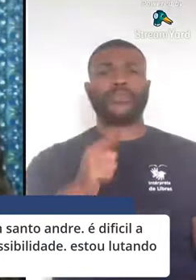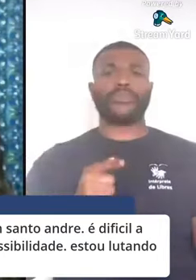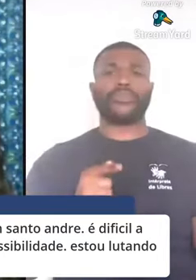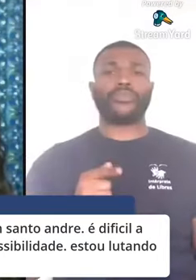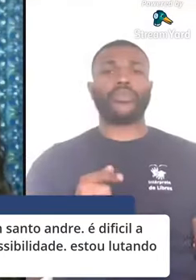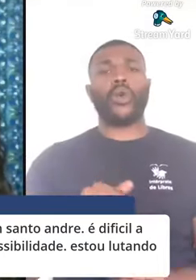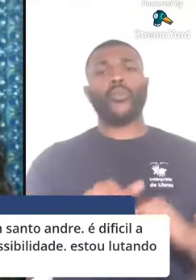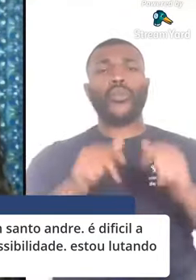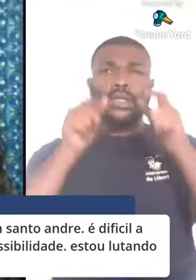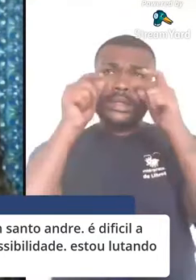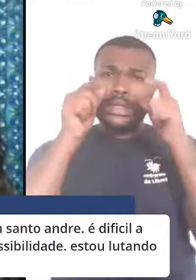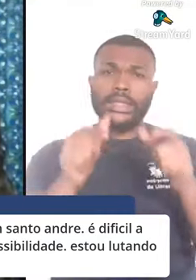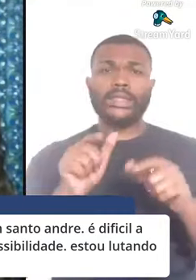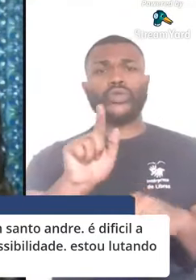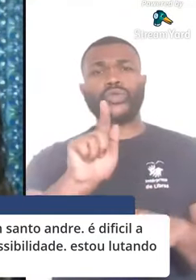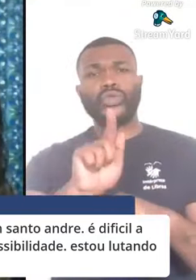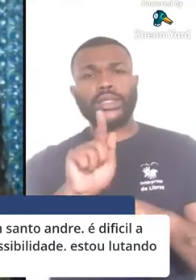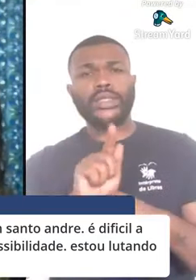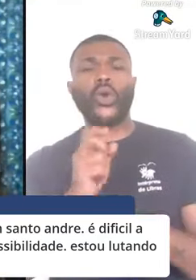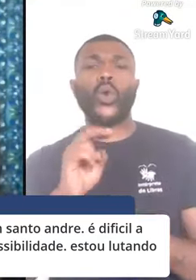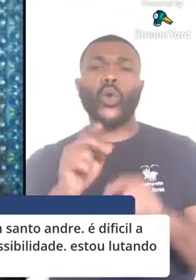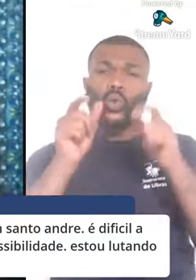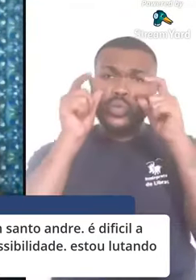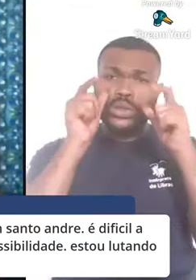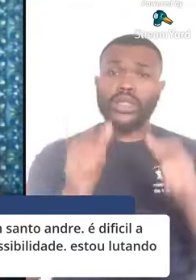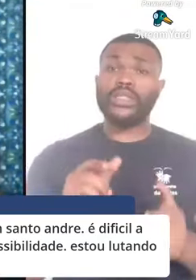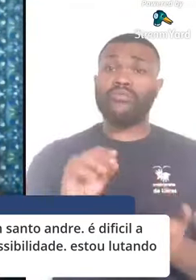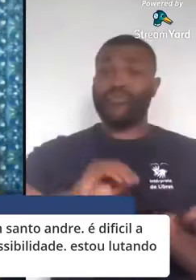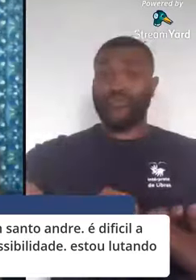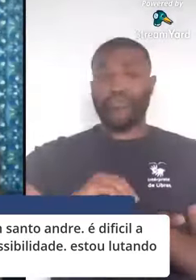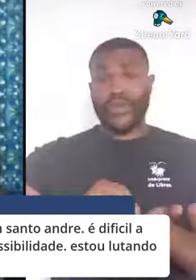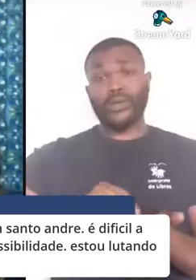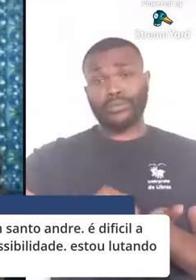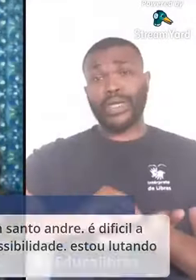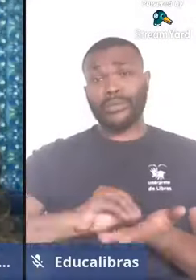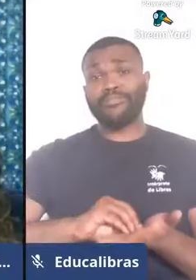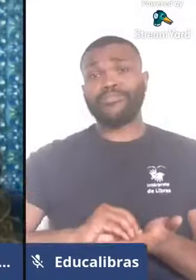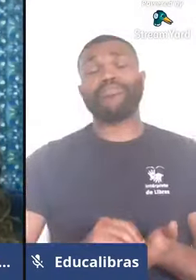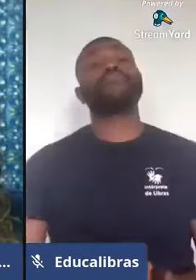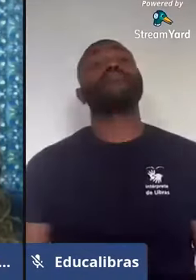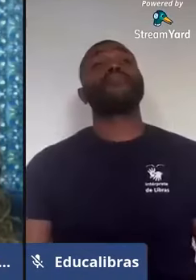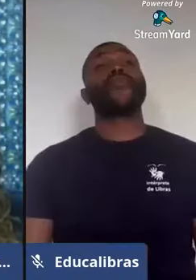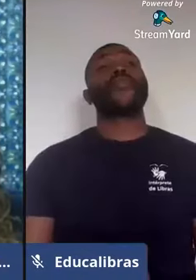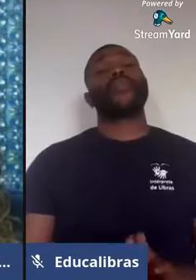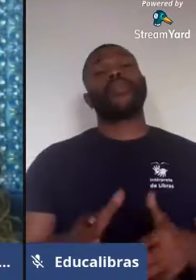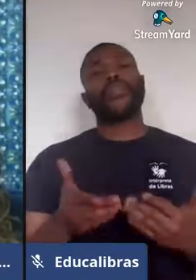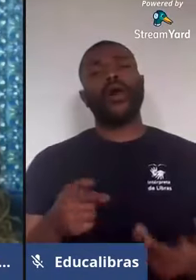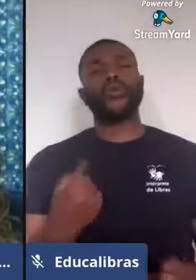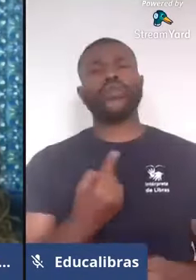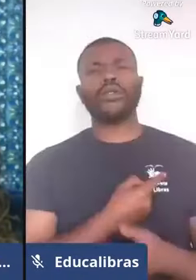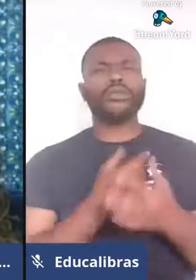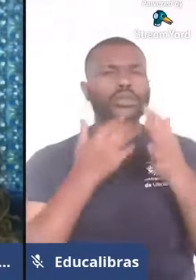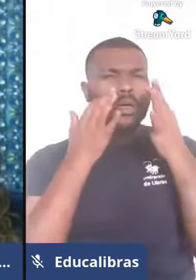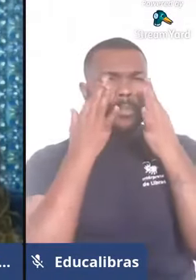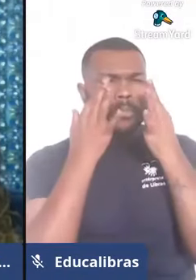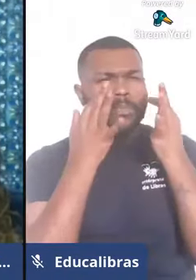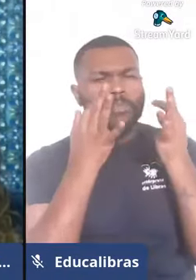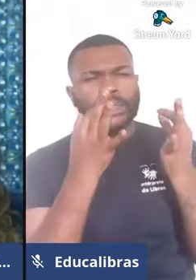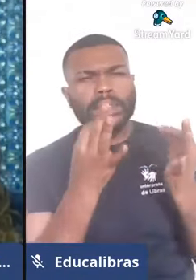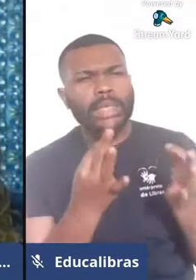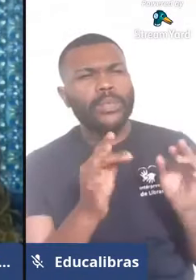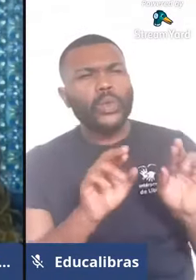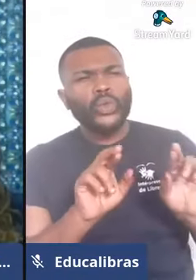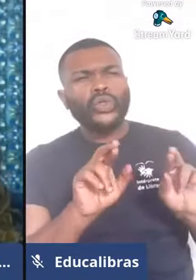de uma gestão, desinteresse, né? Na verdade, de uma gestão, enfim. Então, e aí a gente percebeu um fenômeno diferente.